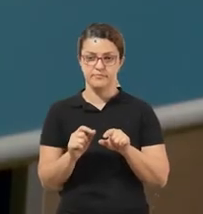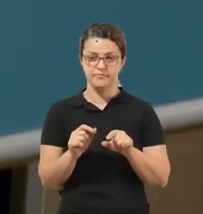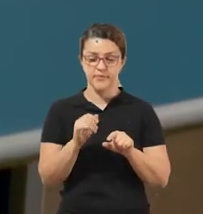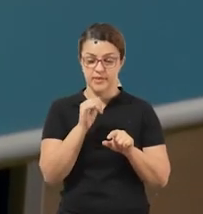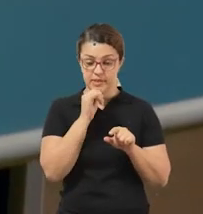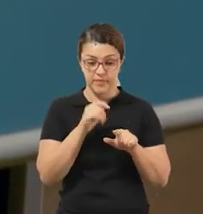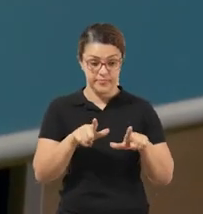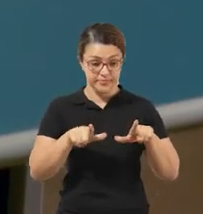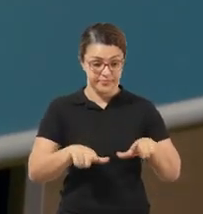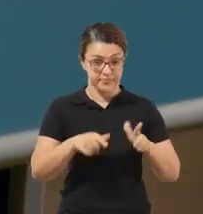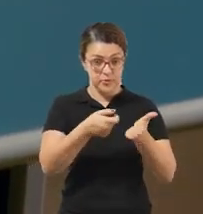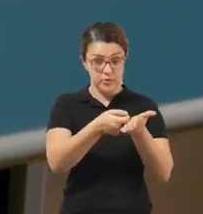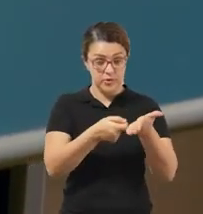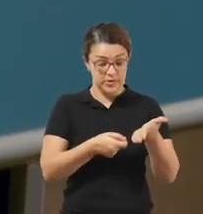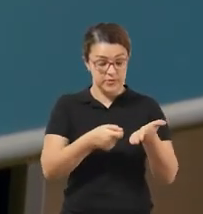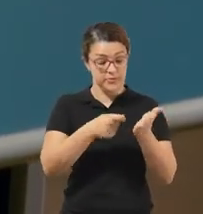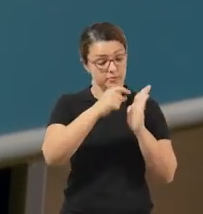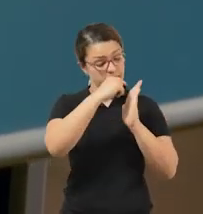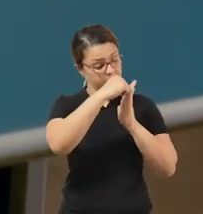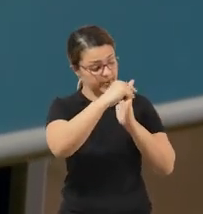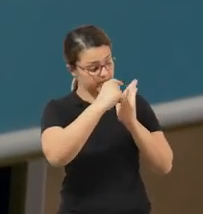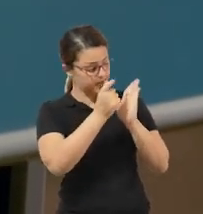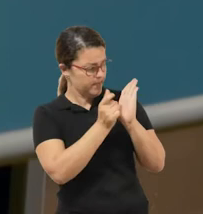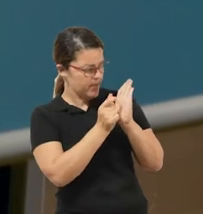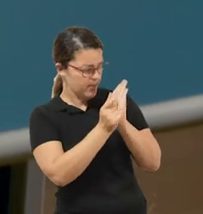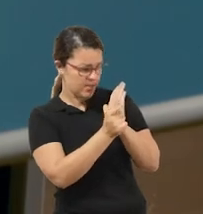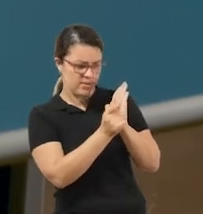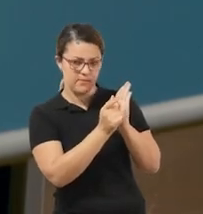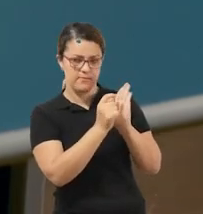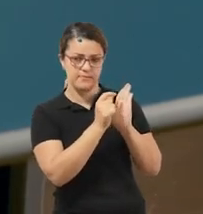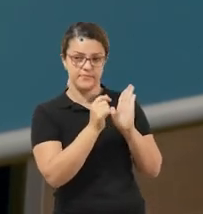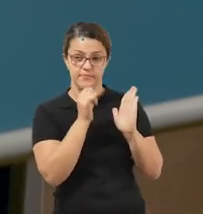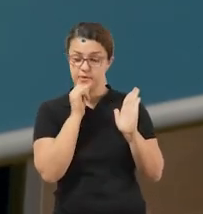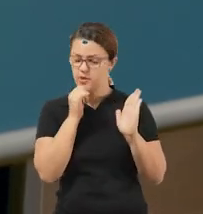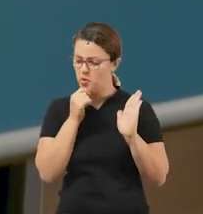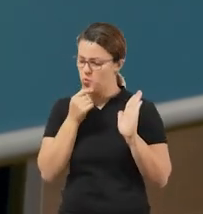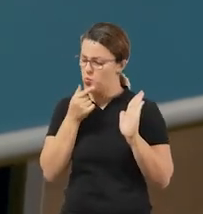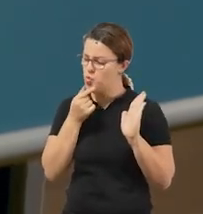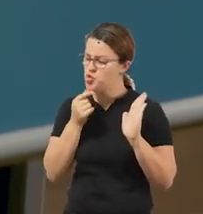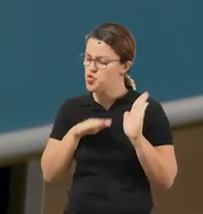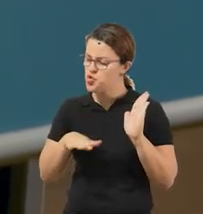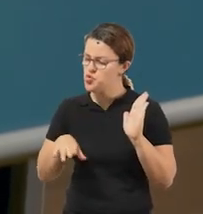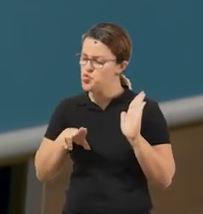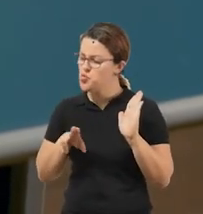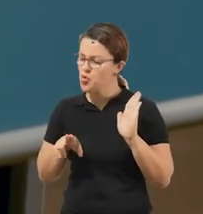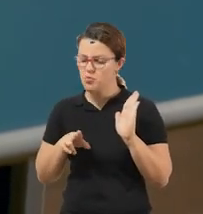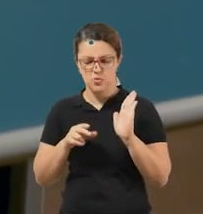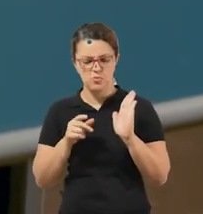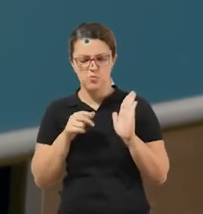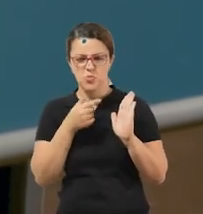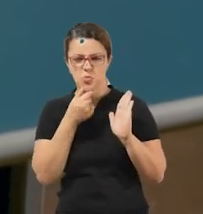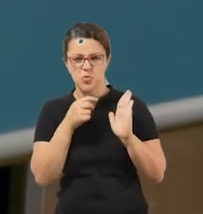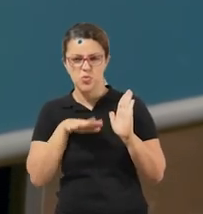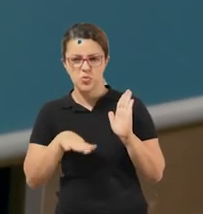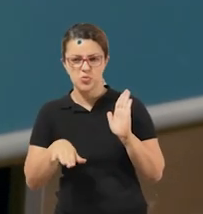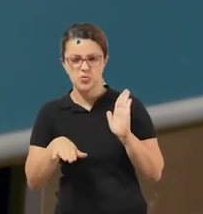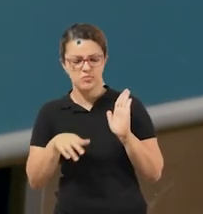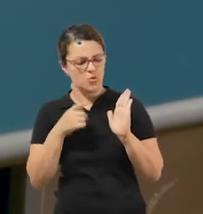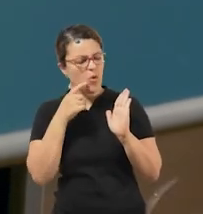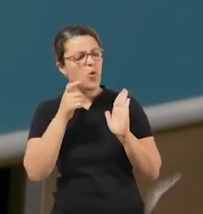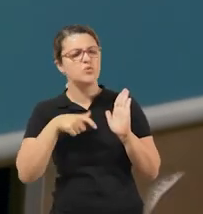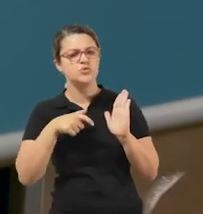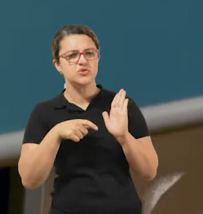sobrepor a palavra. Ele vai procurar, né, lógico. Aí você fala, essa é a palavra menino. Onde será que está menino? Ele vai ir